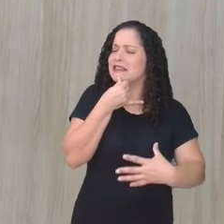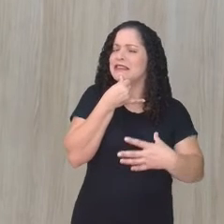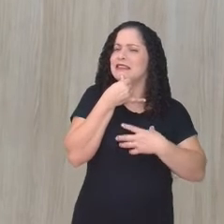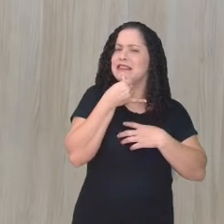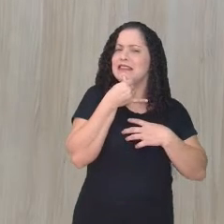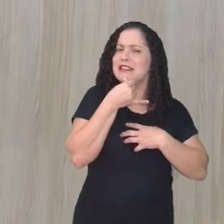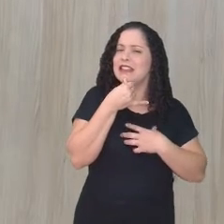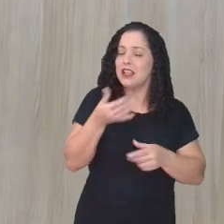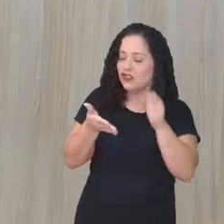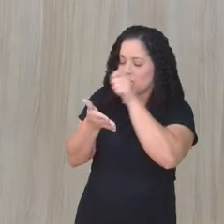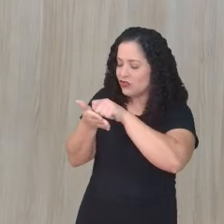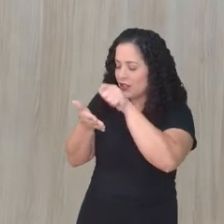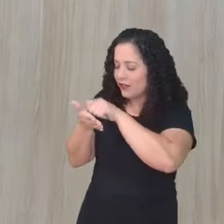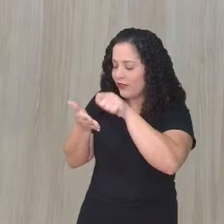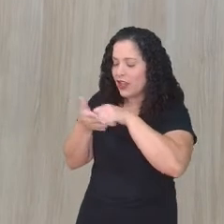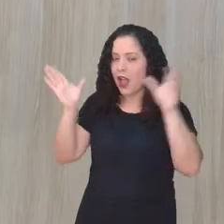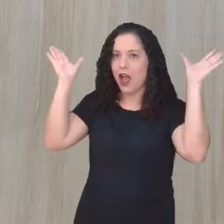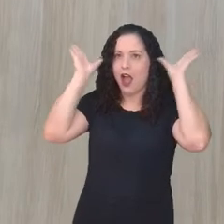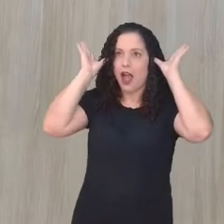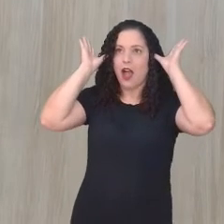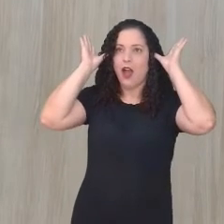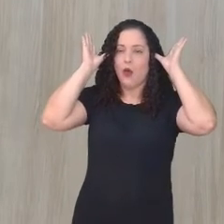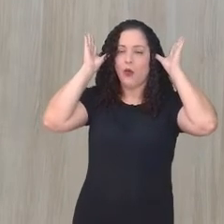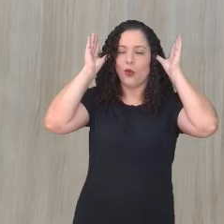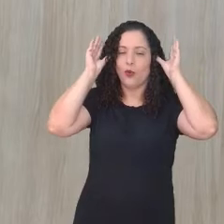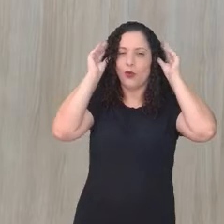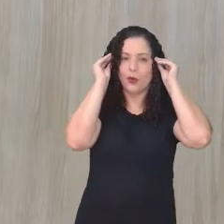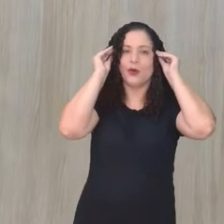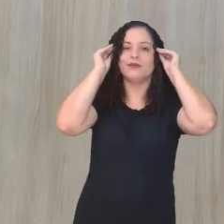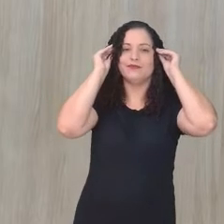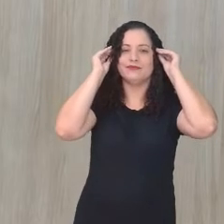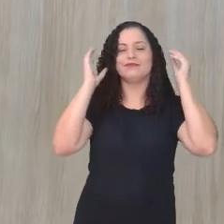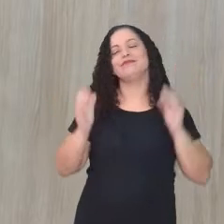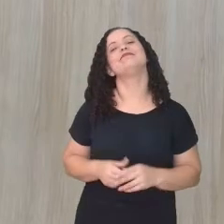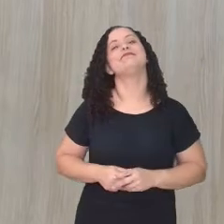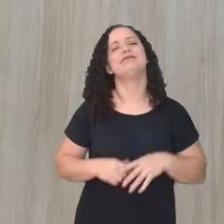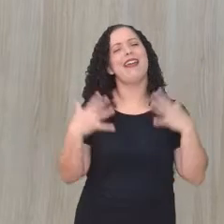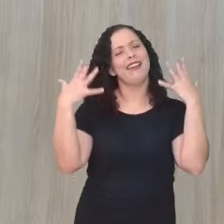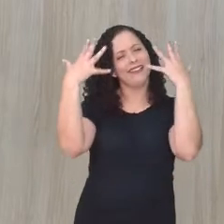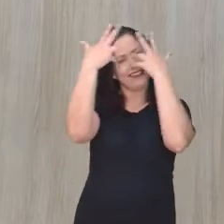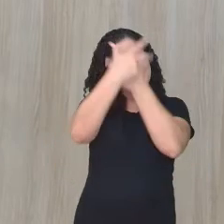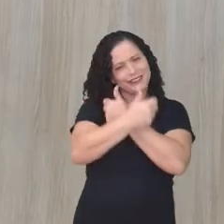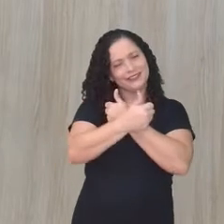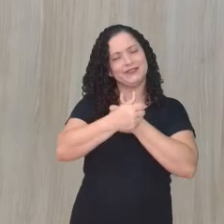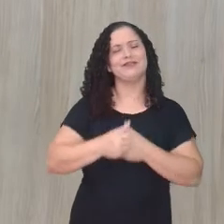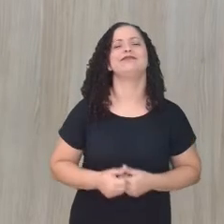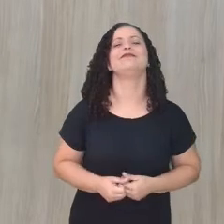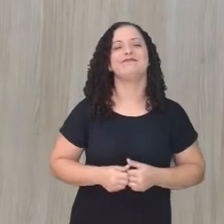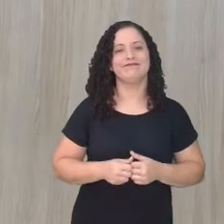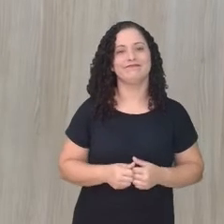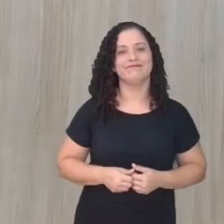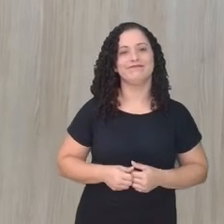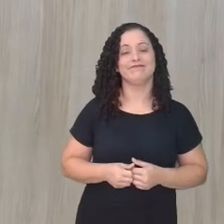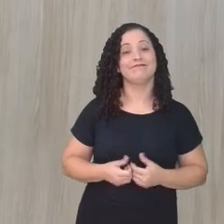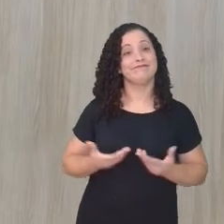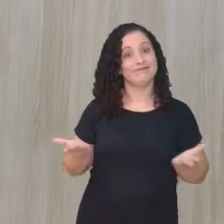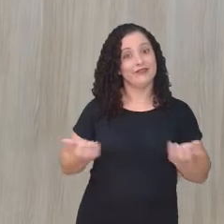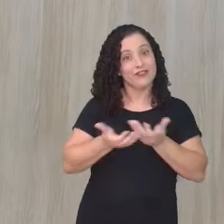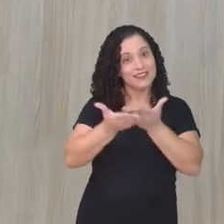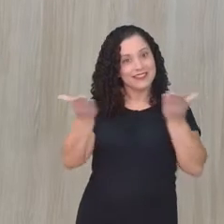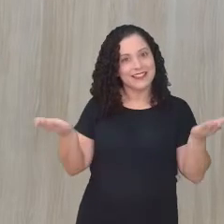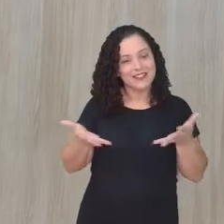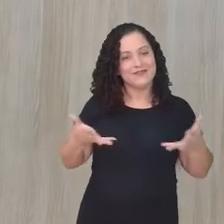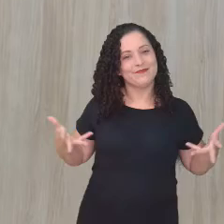seus pacientes. E aí, que coisa linda. Então, pessoal, meu pessoal maravilhoso do